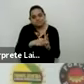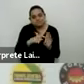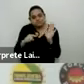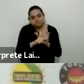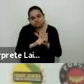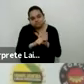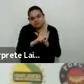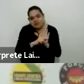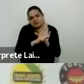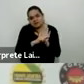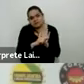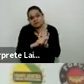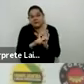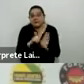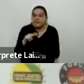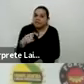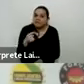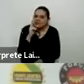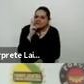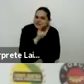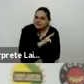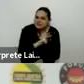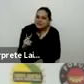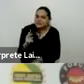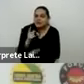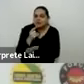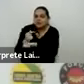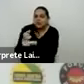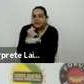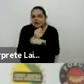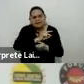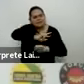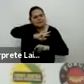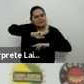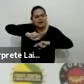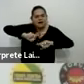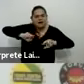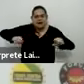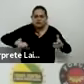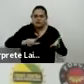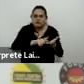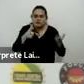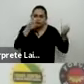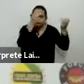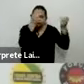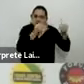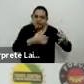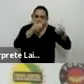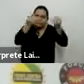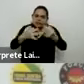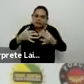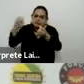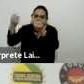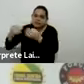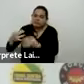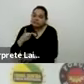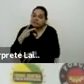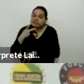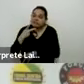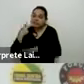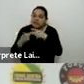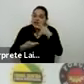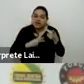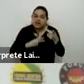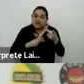viu toda uma repercussão de economistas de vários jornais falando, enfim, de que basicamente